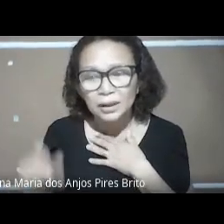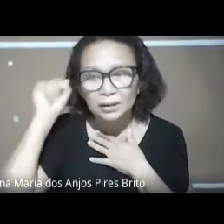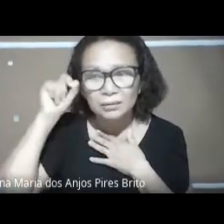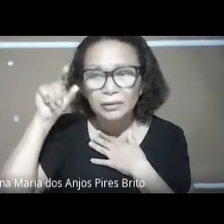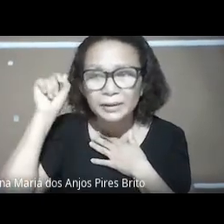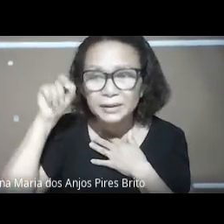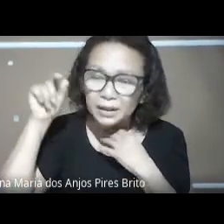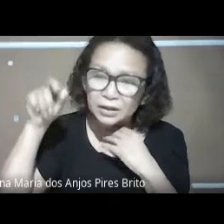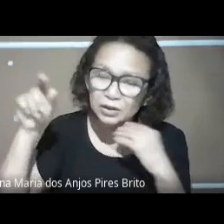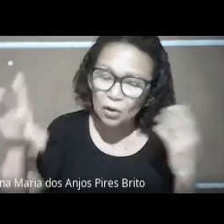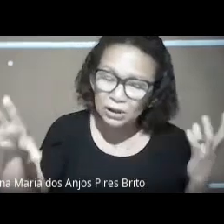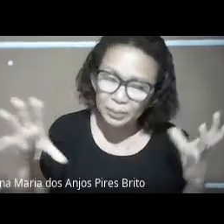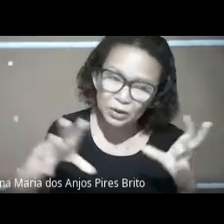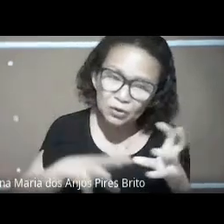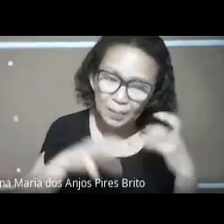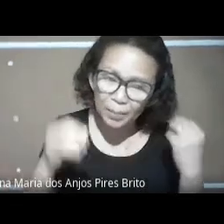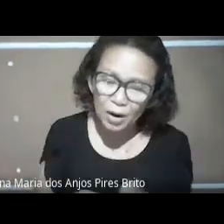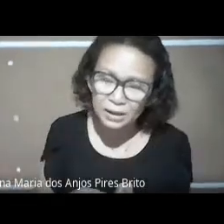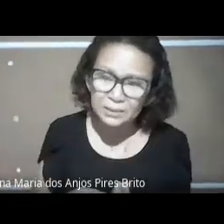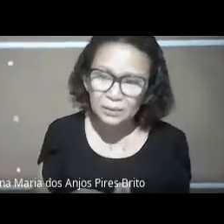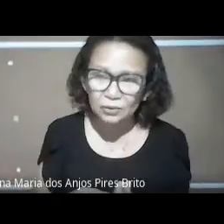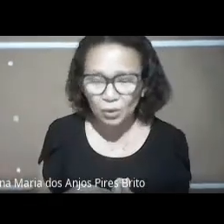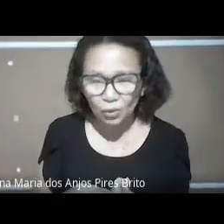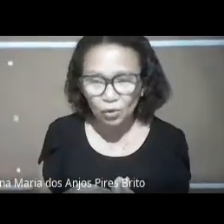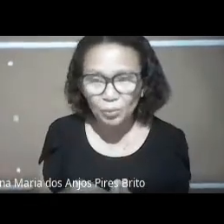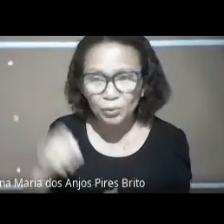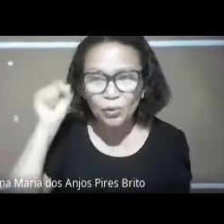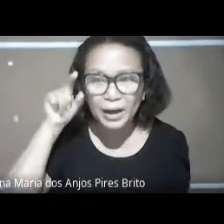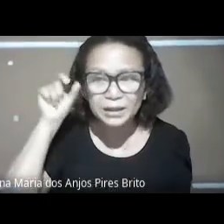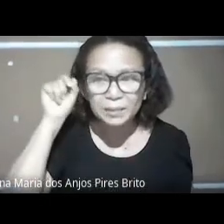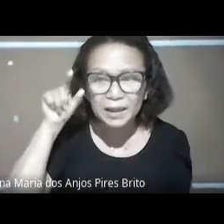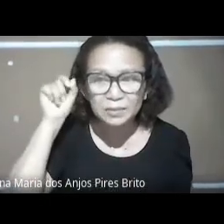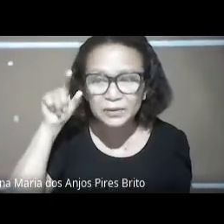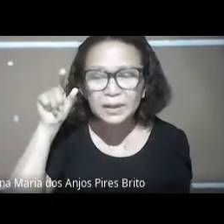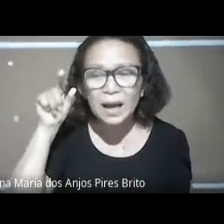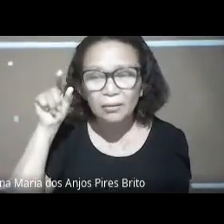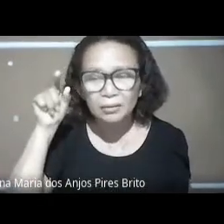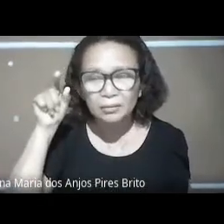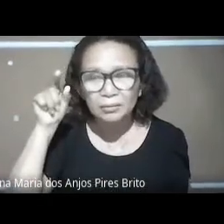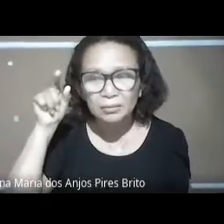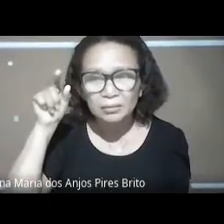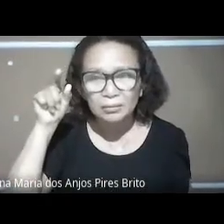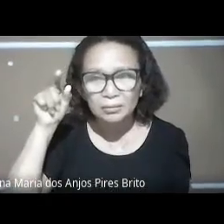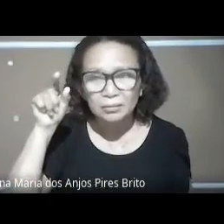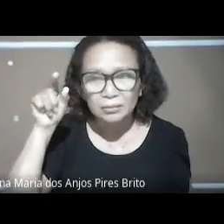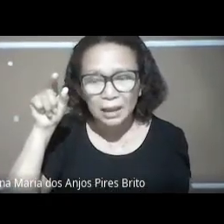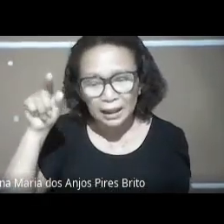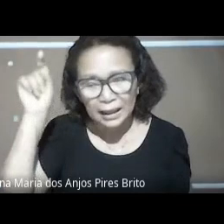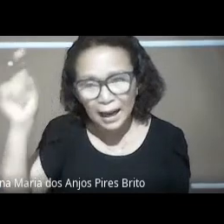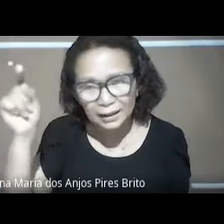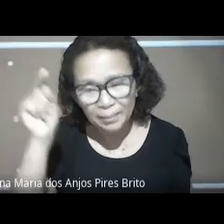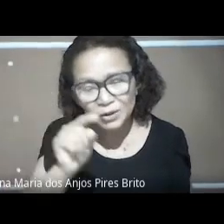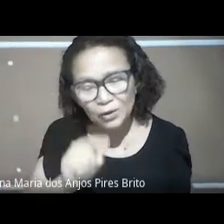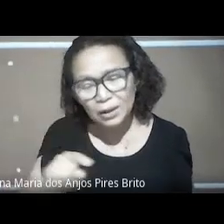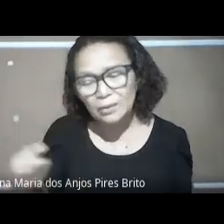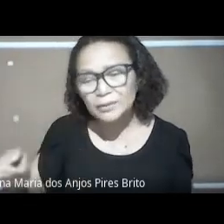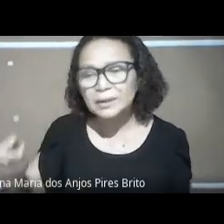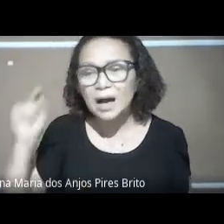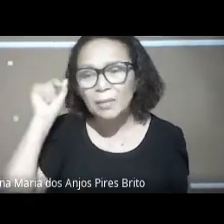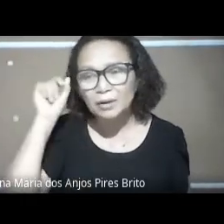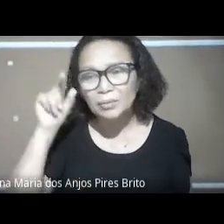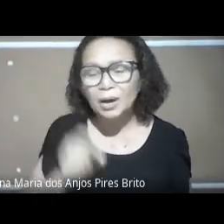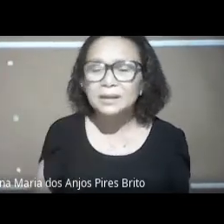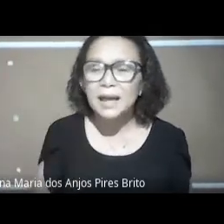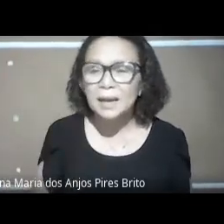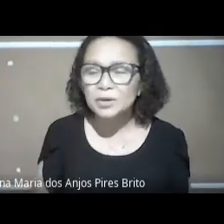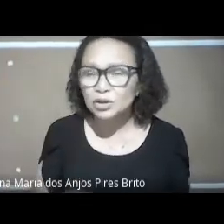surda. Não existe outra pessoa próximo do meu grupo com este mesmo sinal. Tá? Cada pessoa tem um